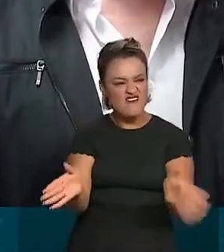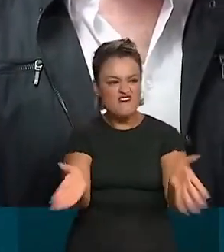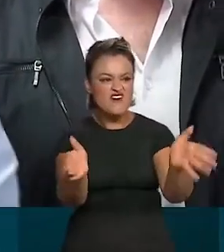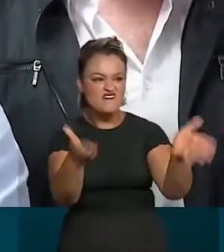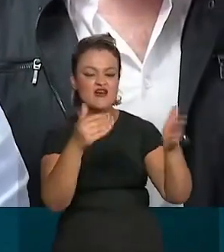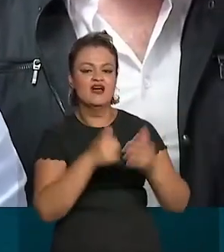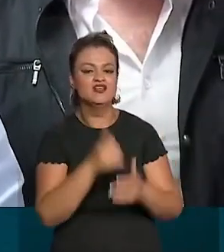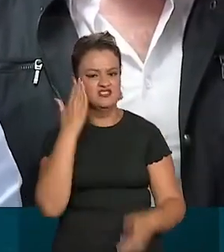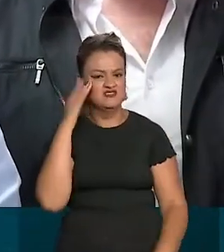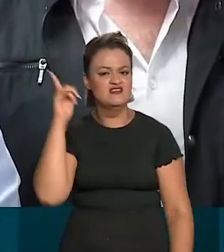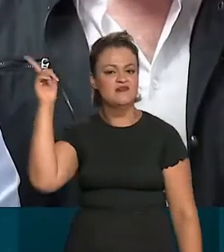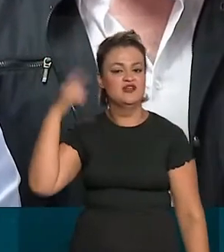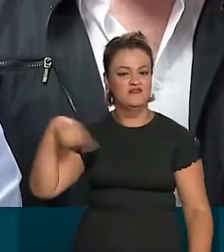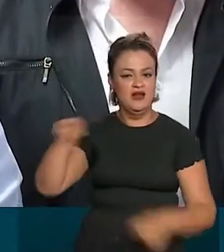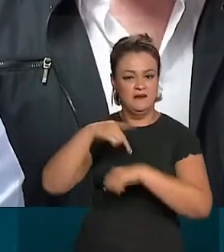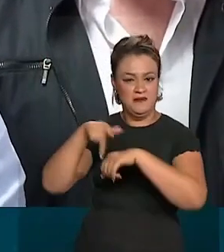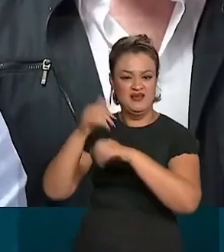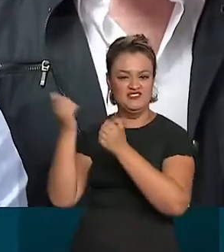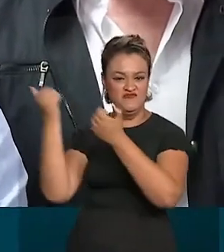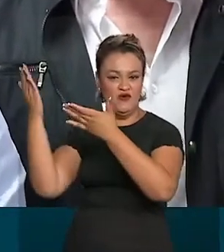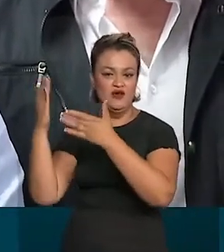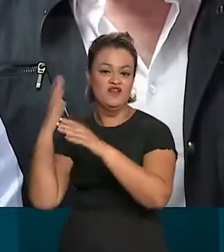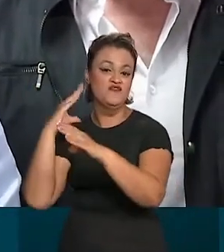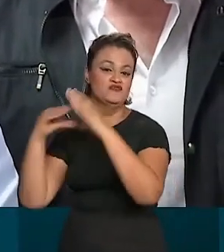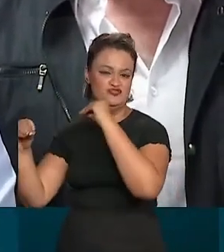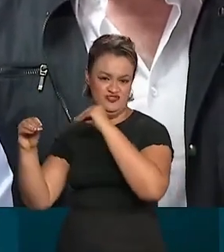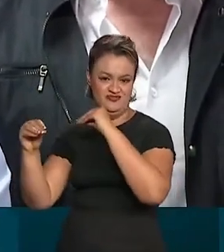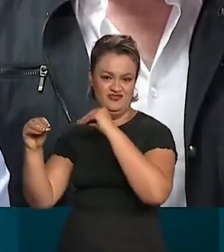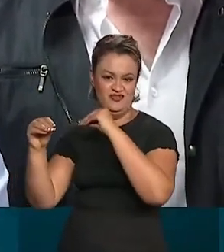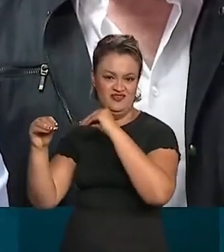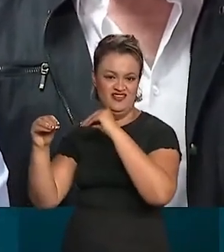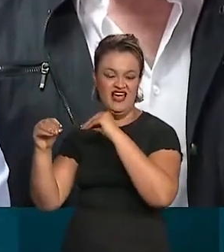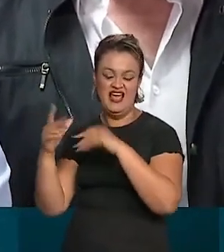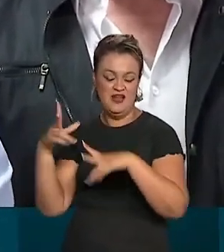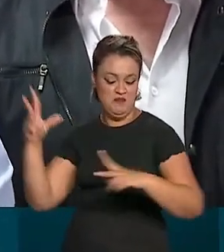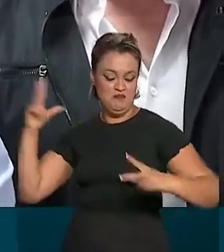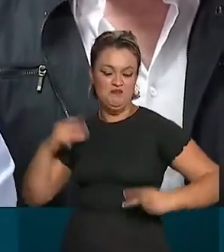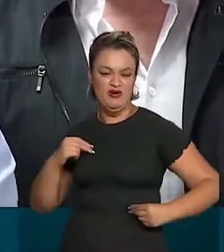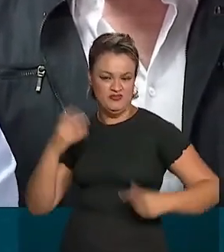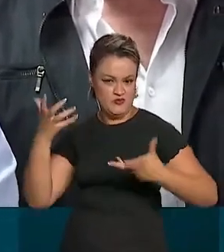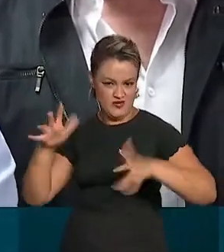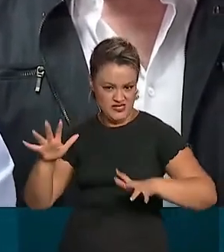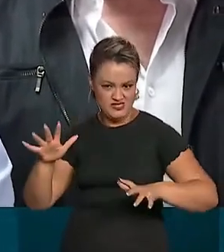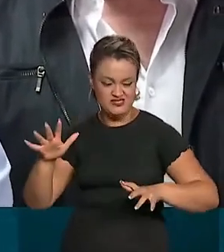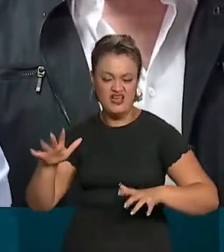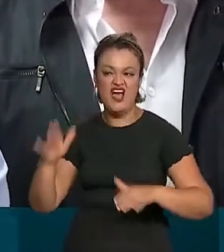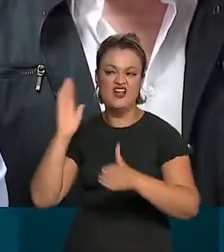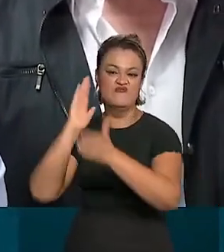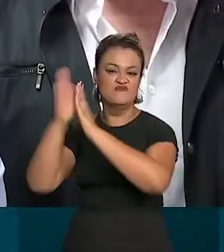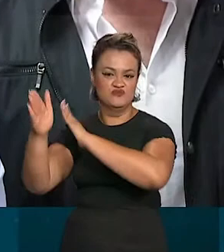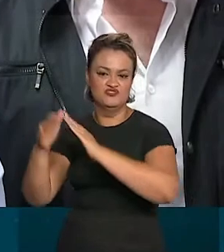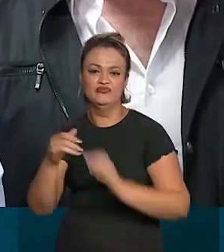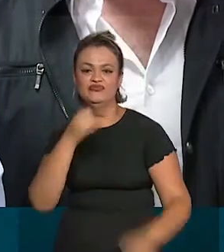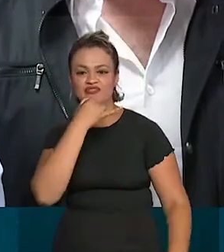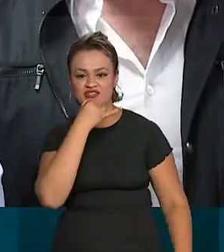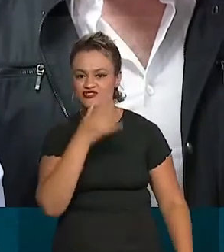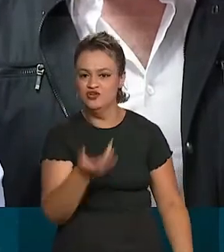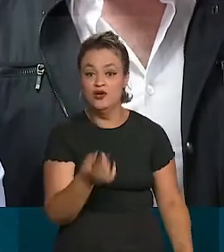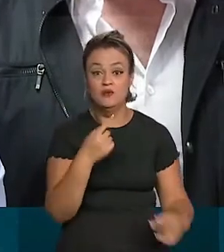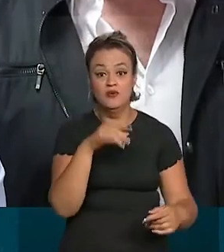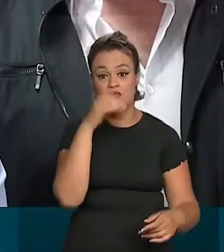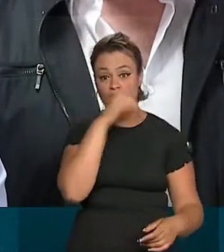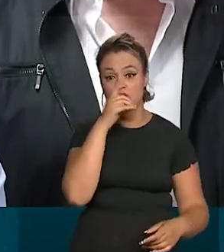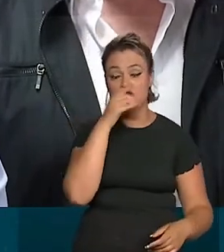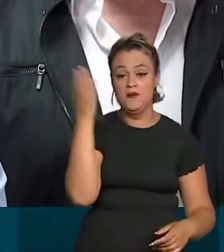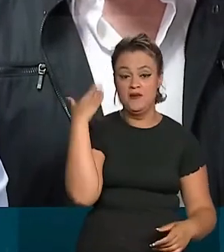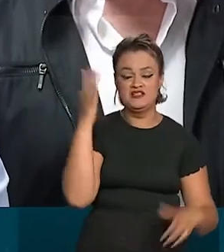de Miami, onde ele foi descansar. Na verdade, ele fugiu para não me colocar a faixa, e é muito triste, depois da festa